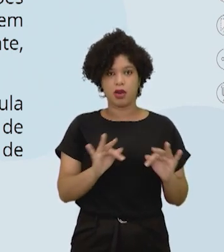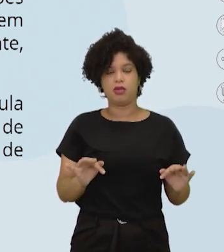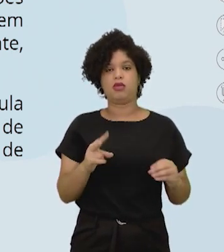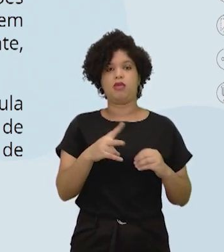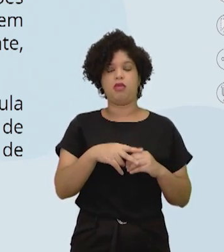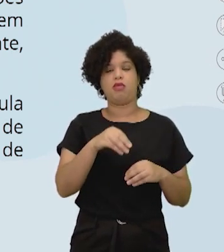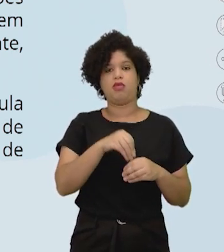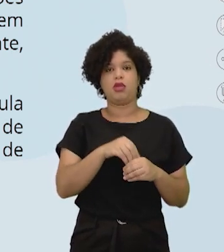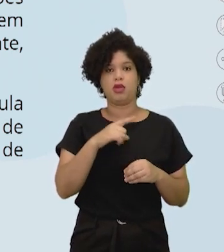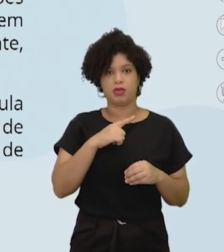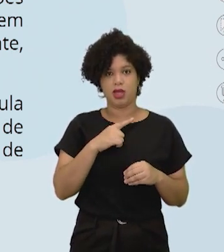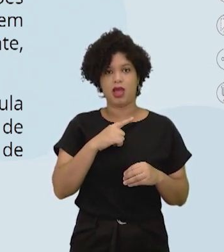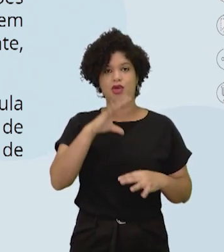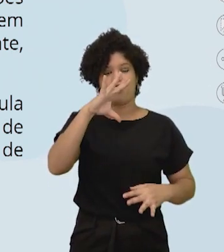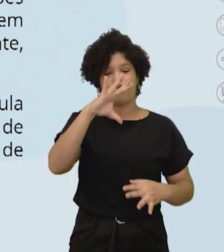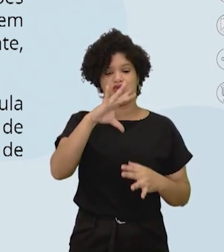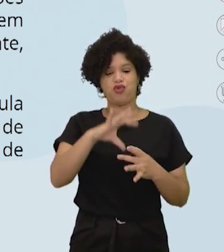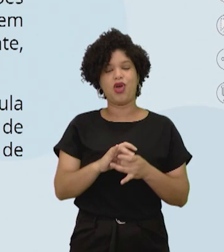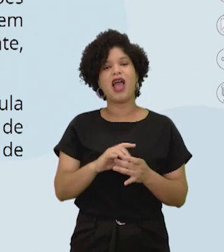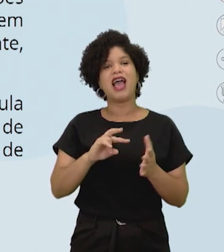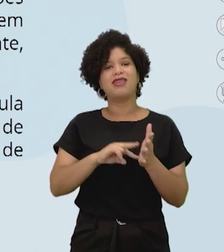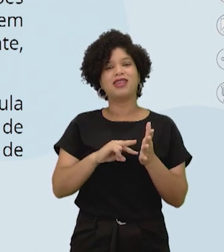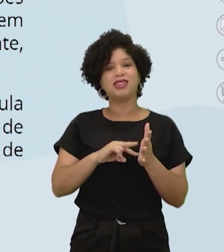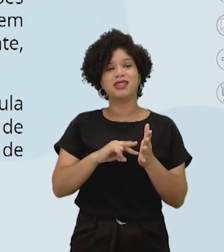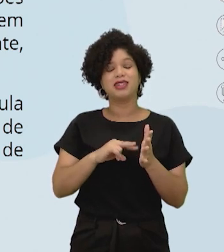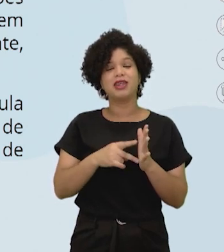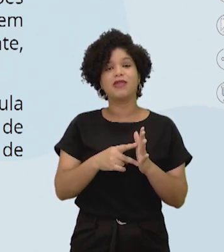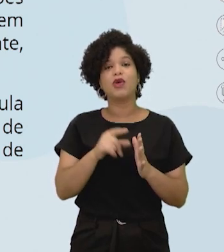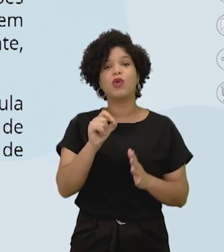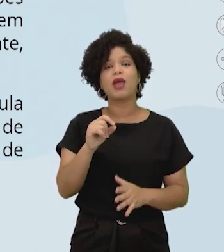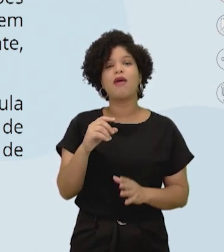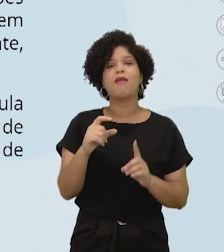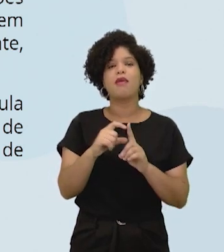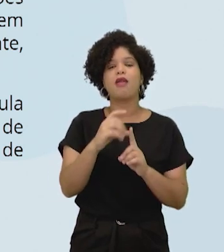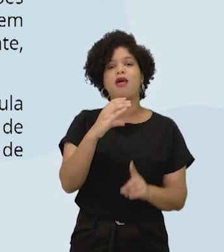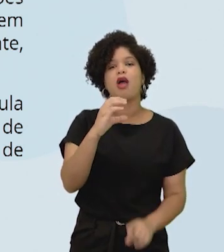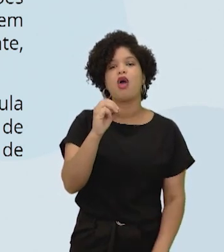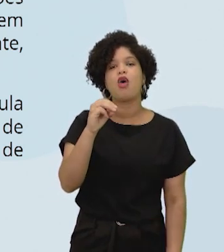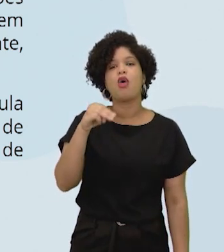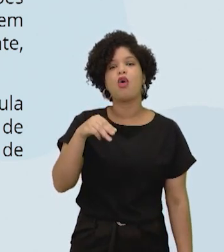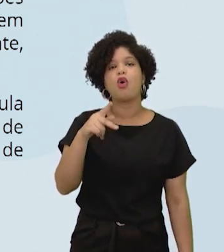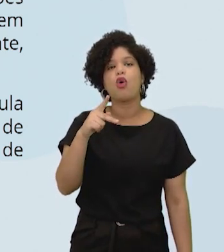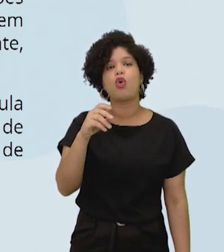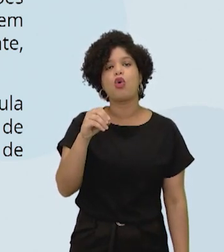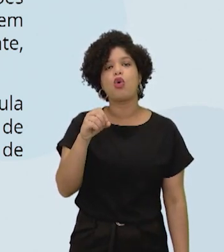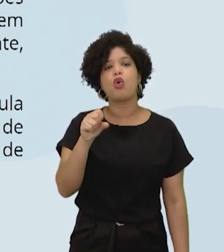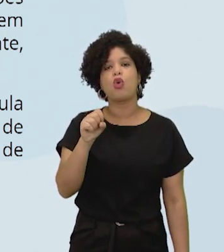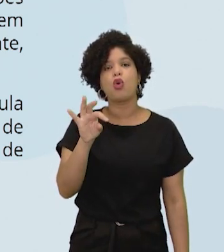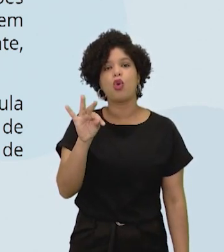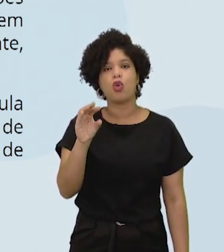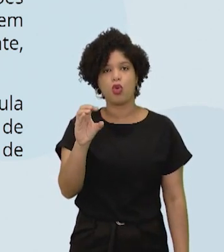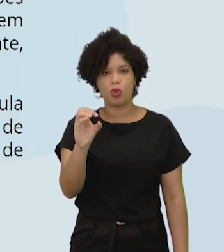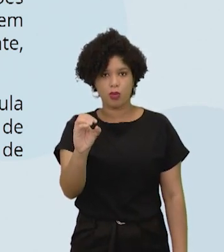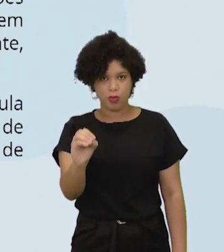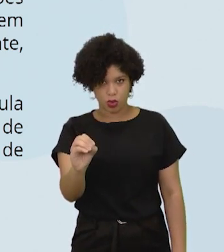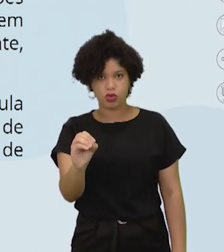que o período é composto. Nesse caso de período composto, a gente pode trabalhar por coordenação ou